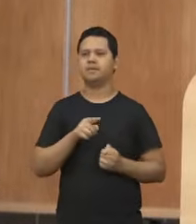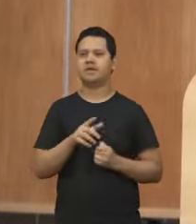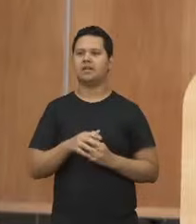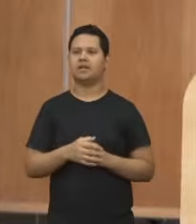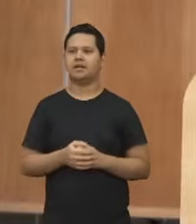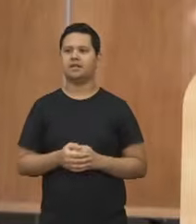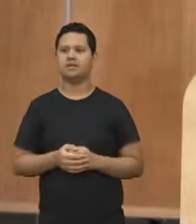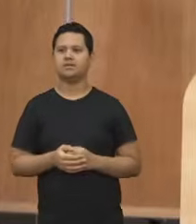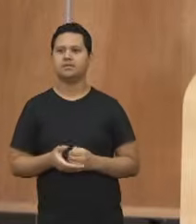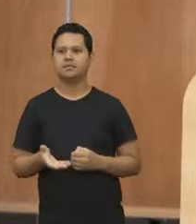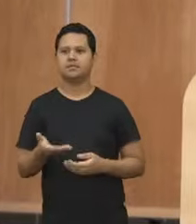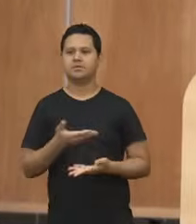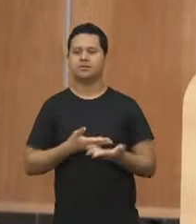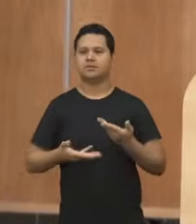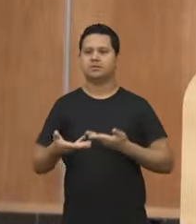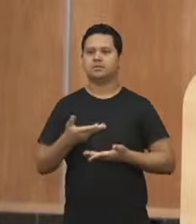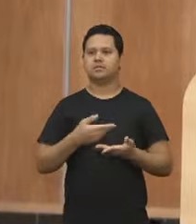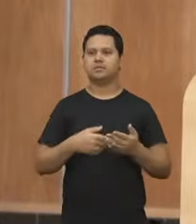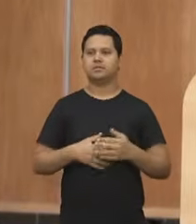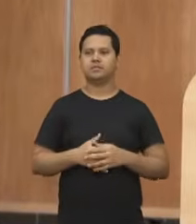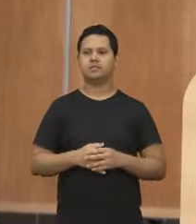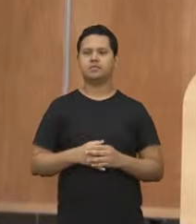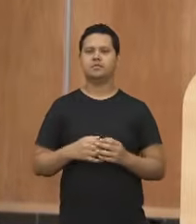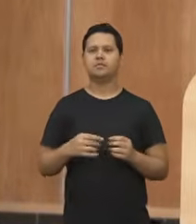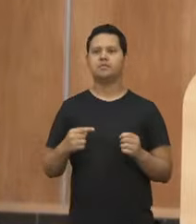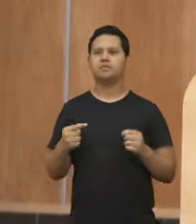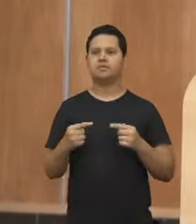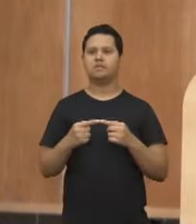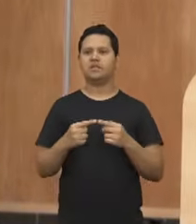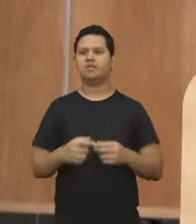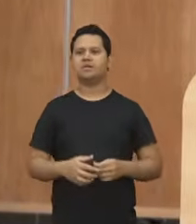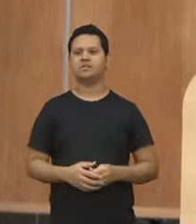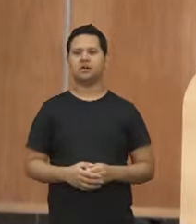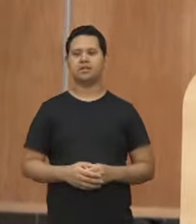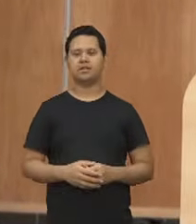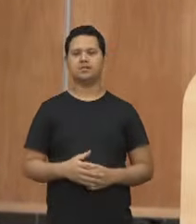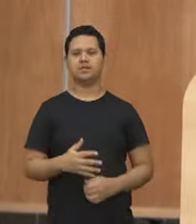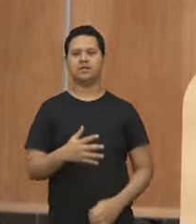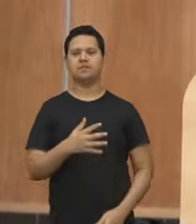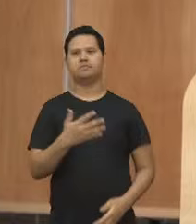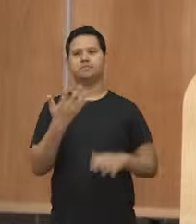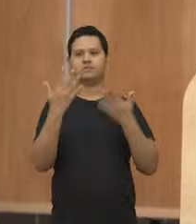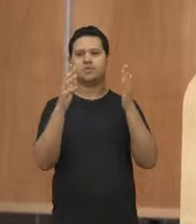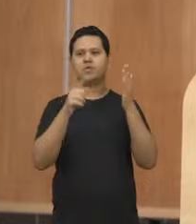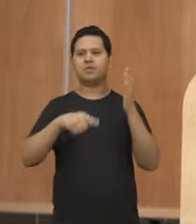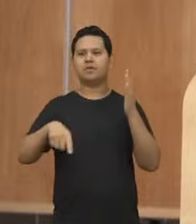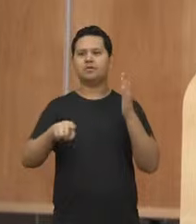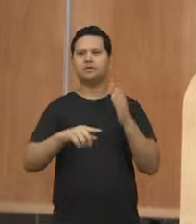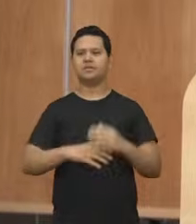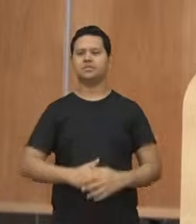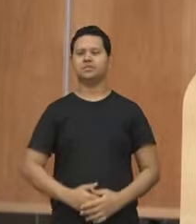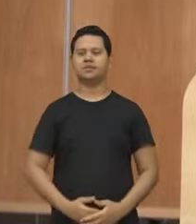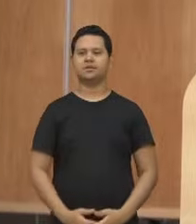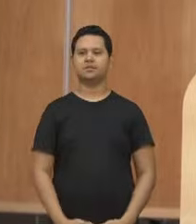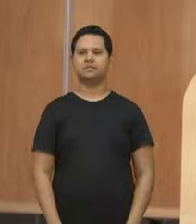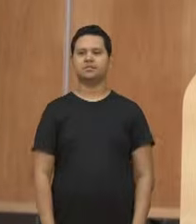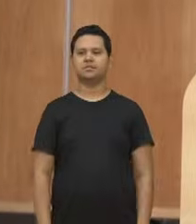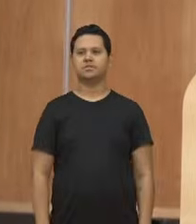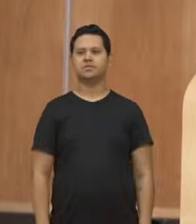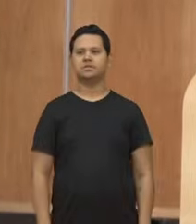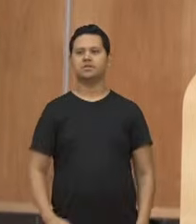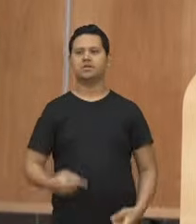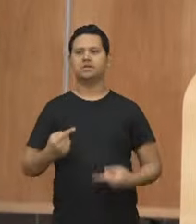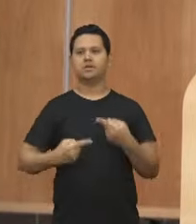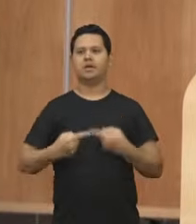vocês quiserem vir aqui, sintam-se à vontade, alunos e alunas, tá bom? Um abraço para vocês aí. Pessoal, a gente vai discutir